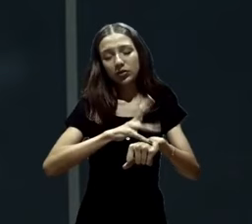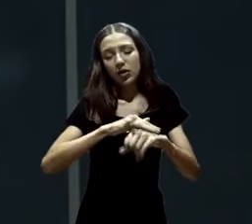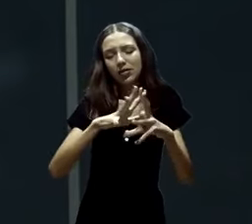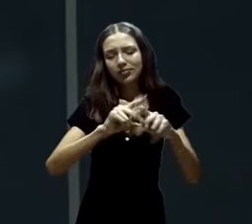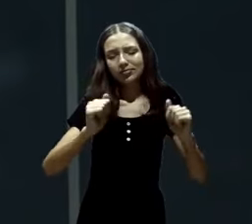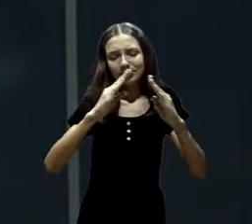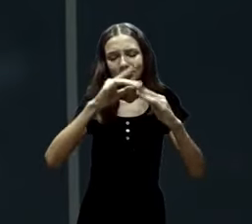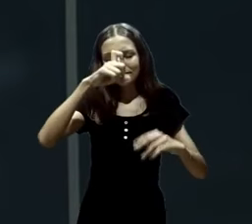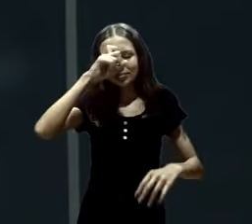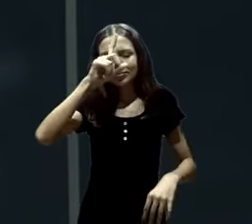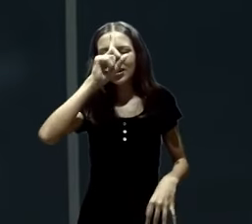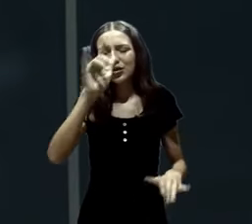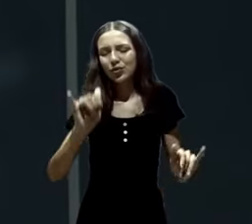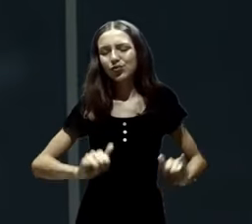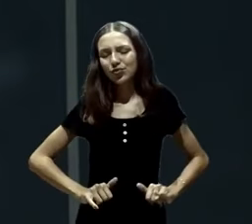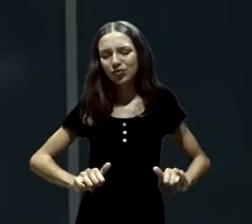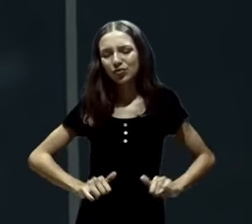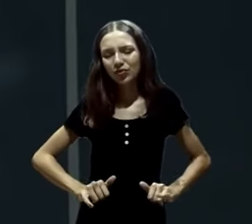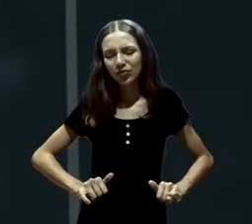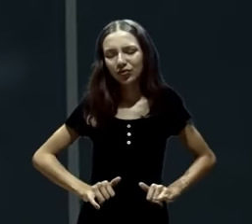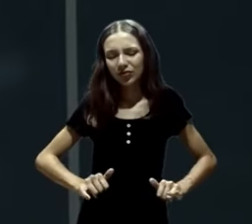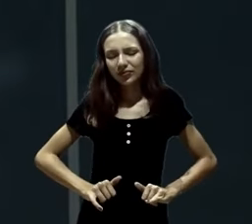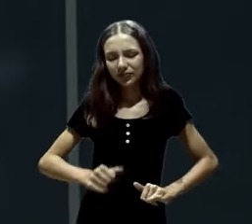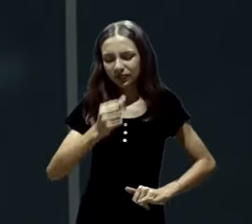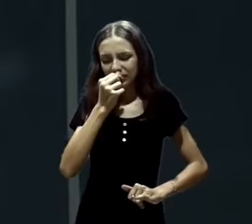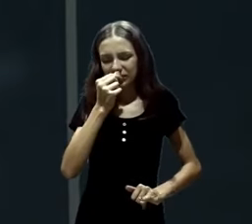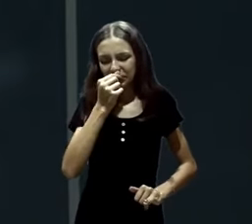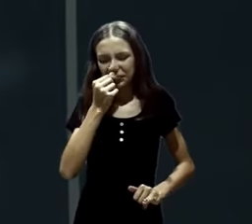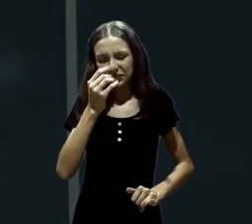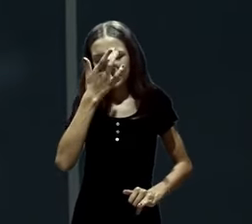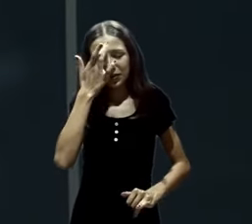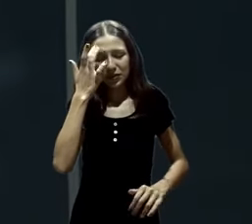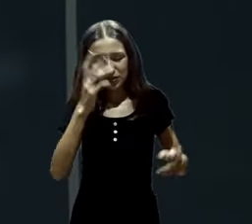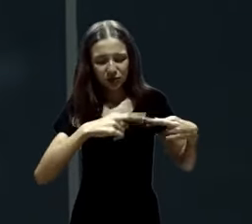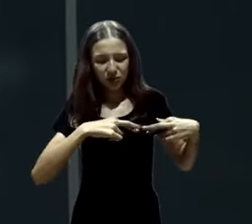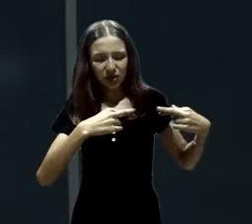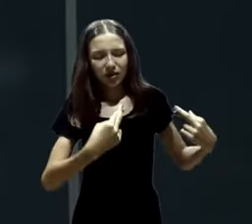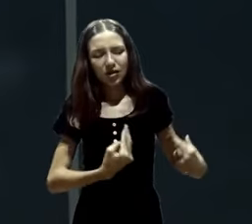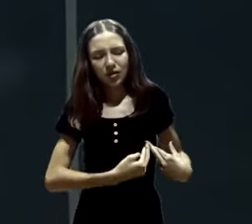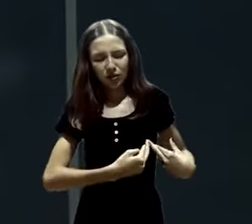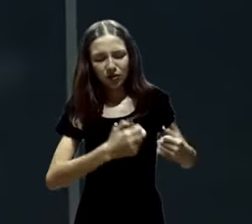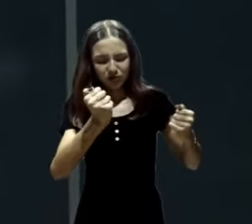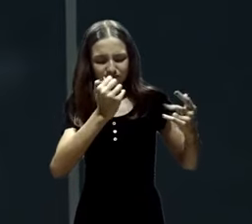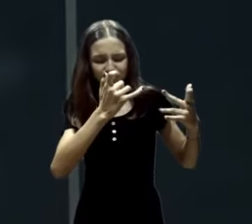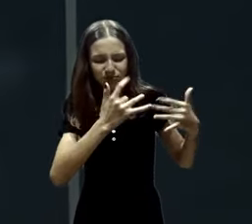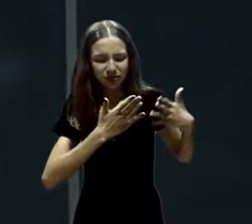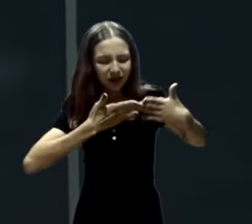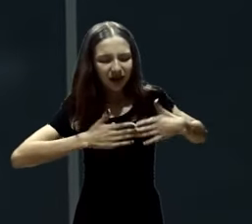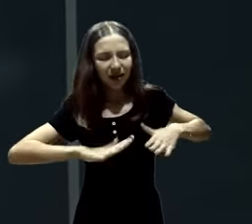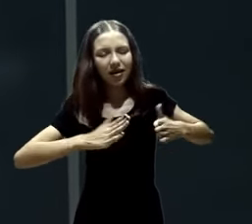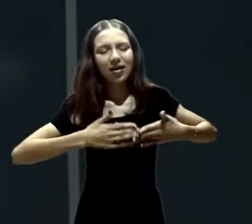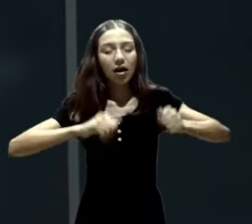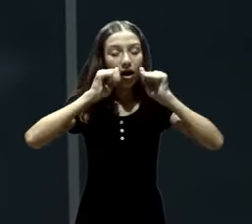hospital, sofrendo. Visita o coração que está em luto. Visita as